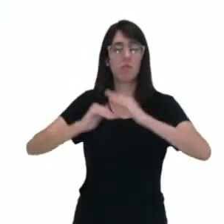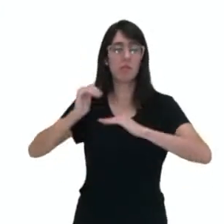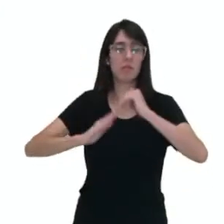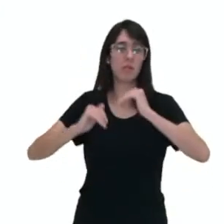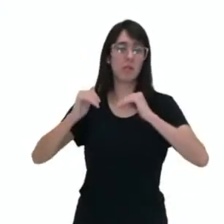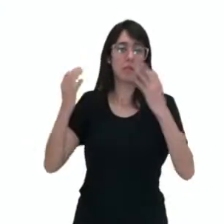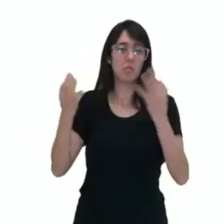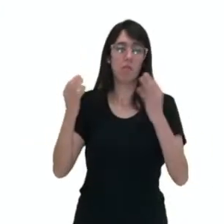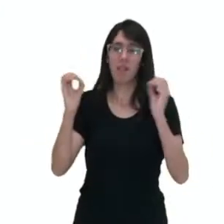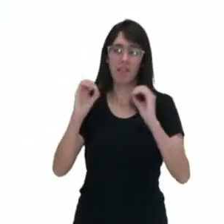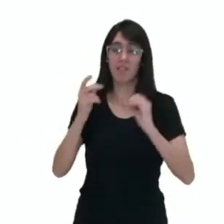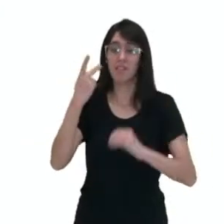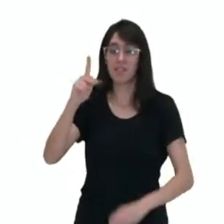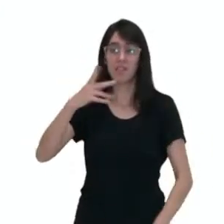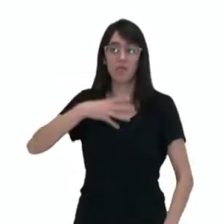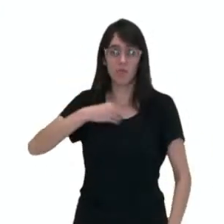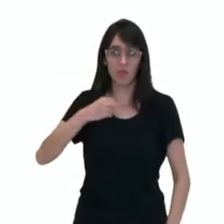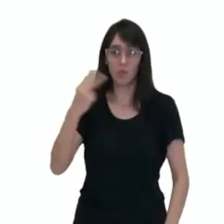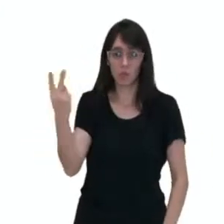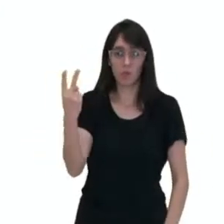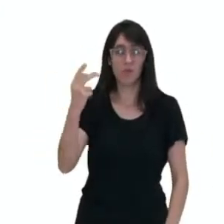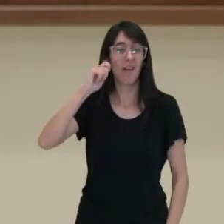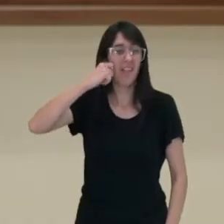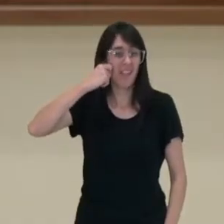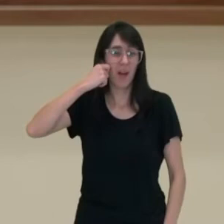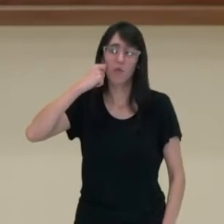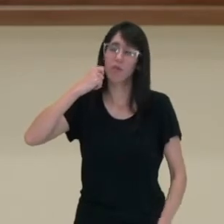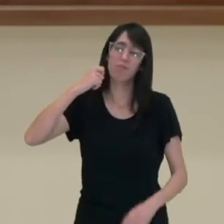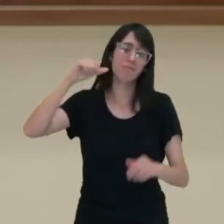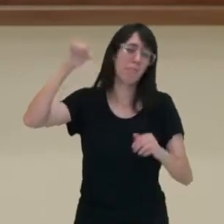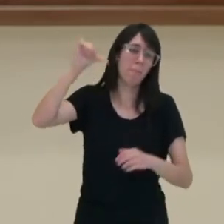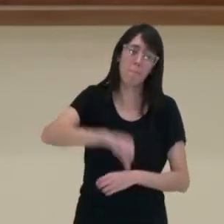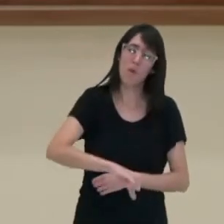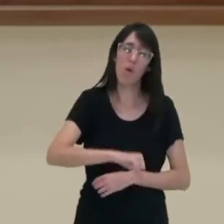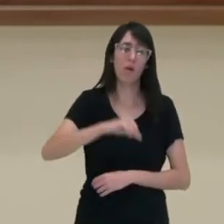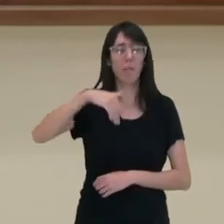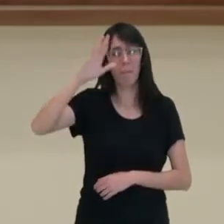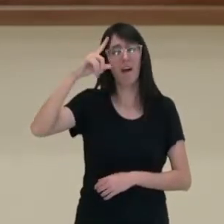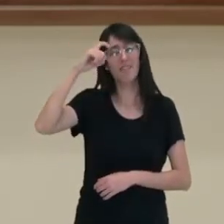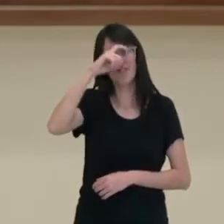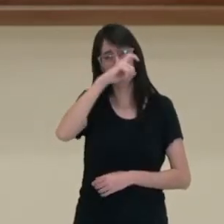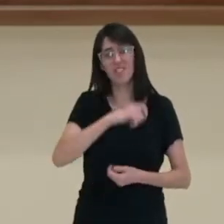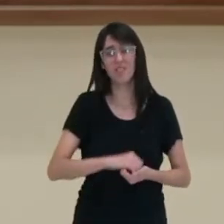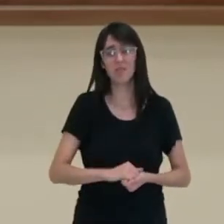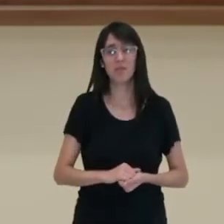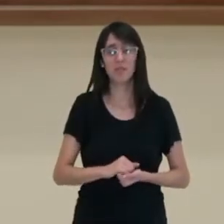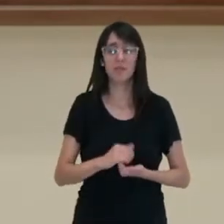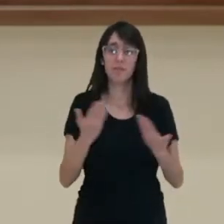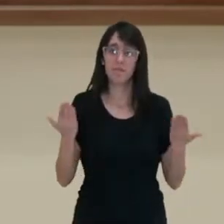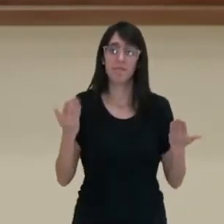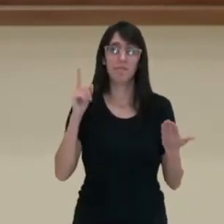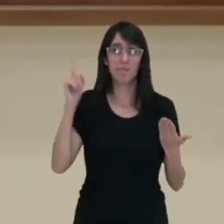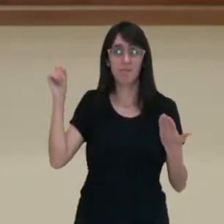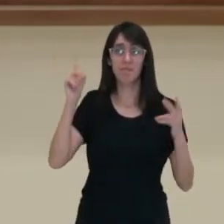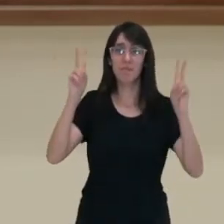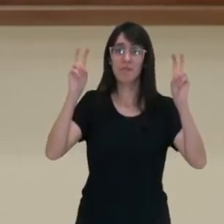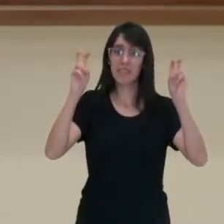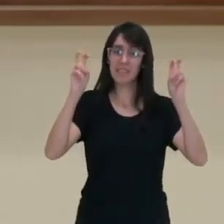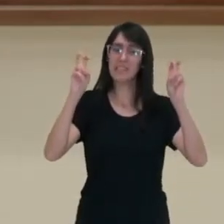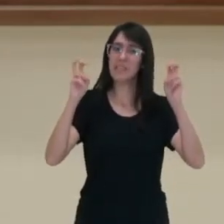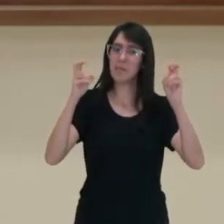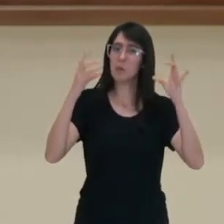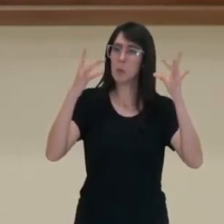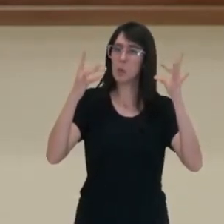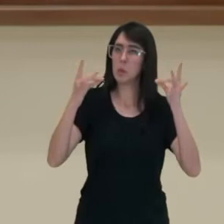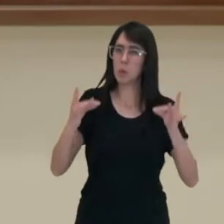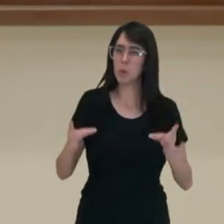feminino, suas chances diminuem ainda mais. Então aqui a gente começa a deixar o tema um pouco mais complexo.